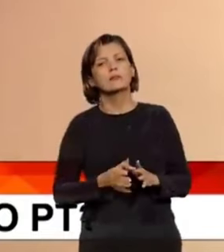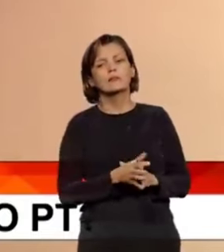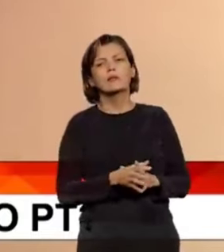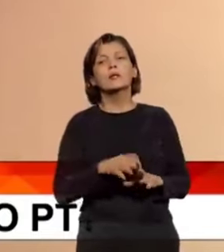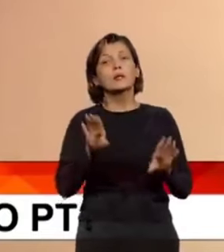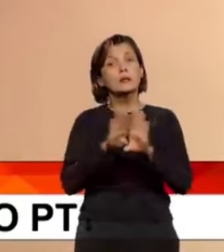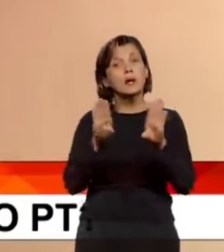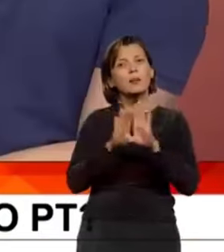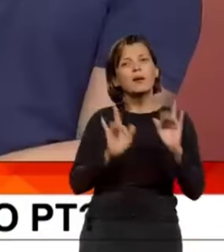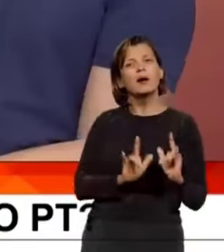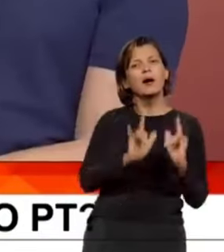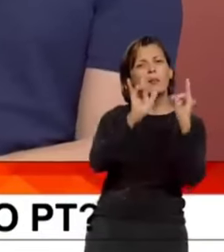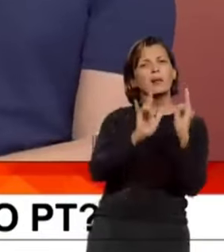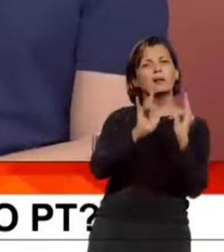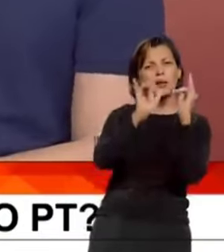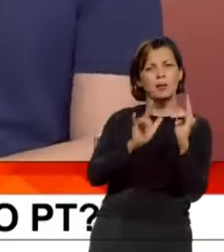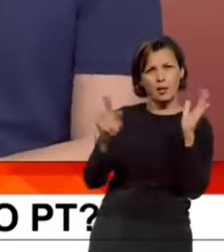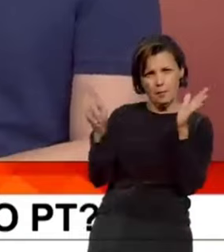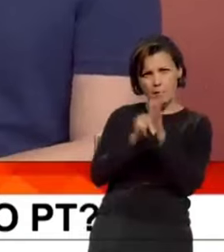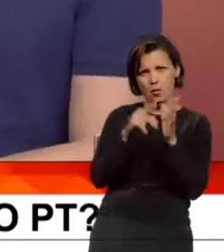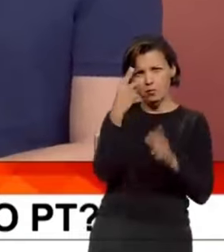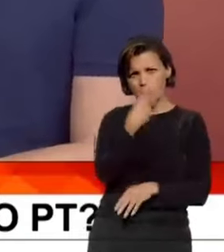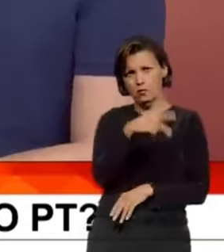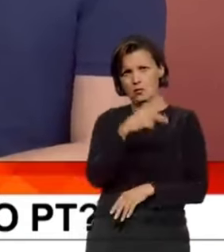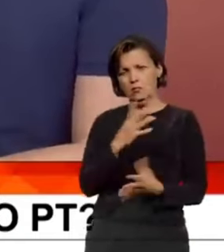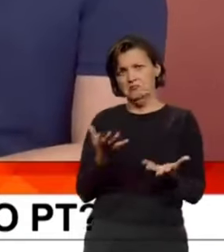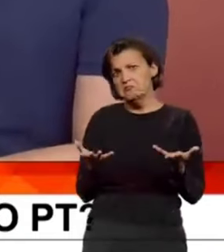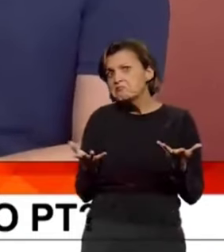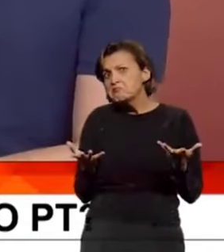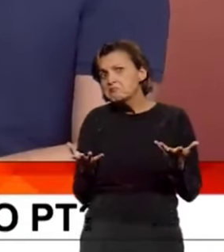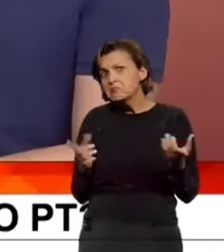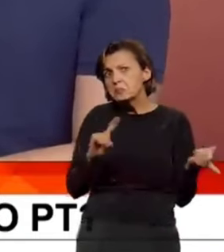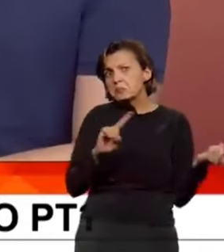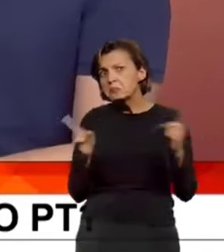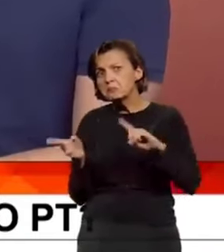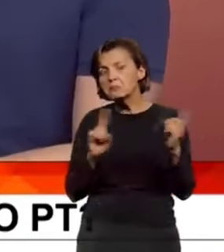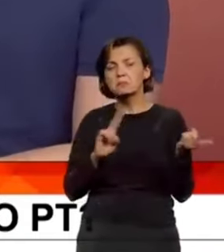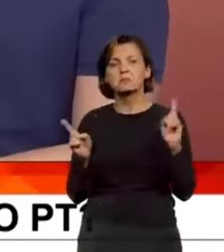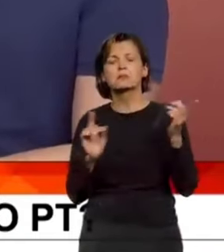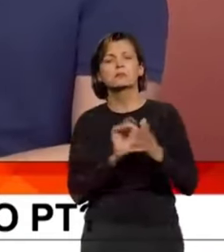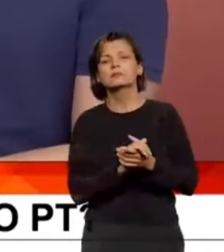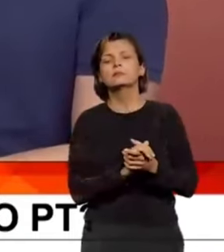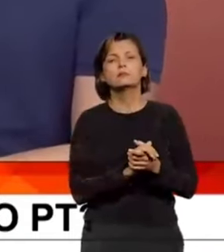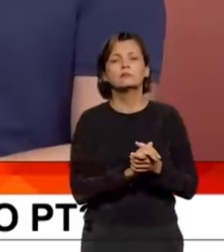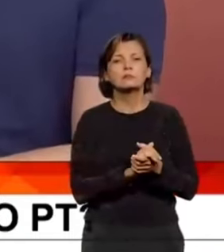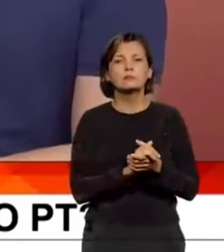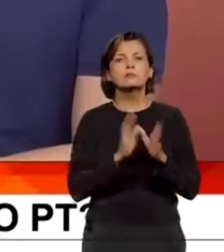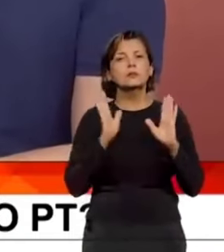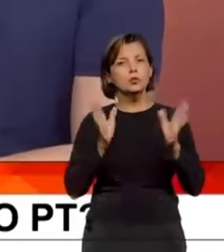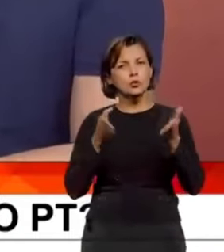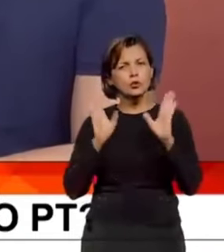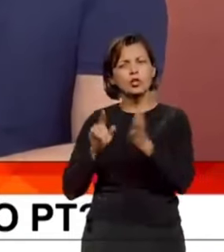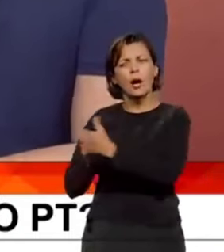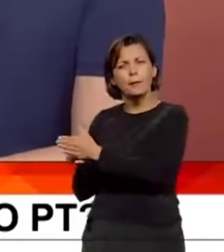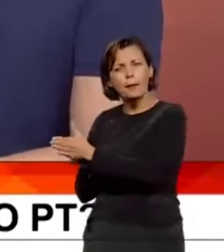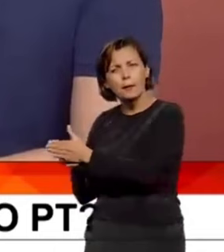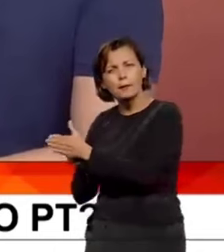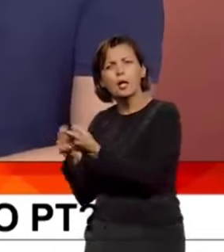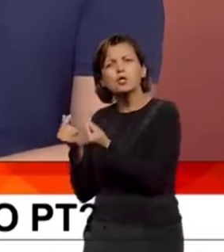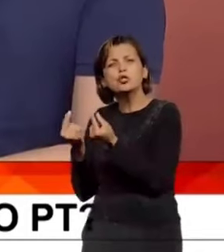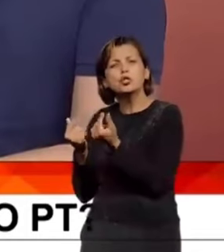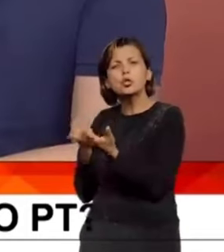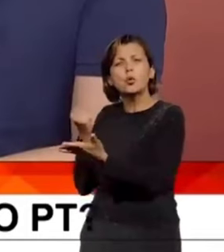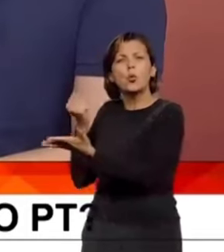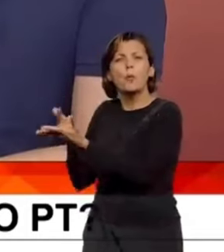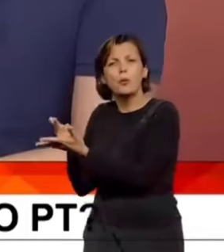essa porque no triplex também a gente faltar Vamos por partes você é muito legais investigaram a origem do